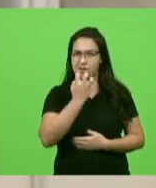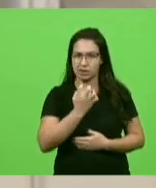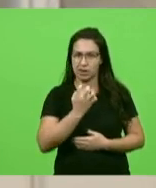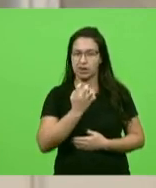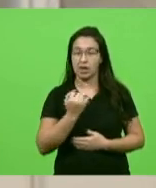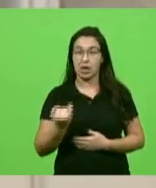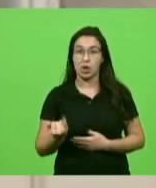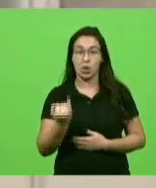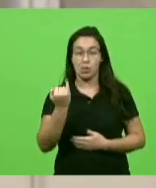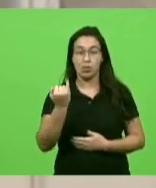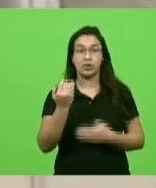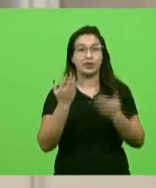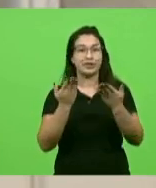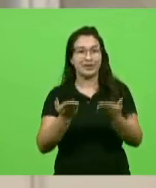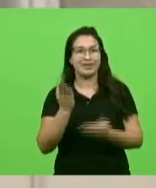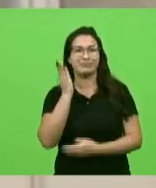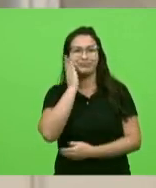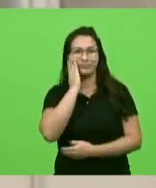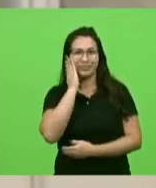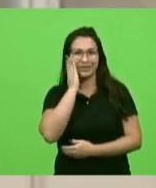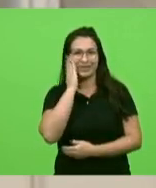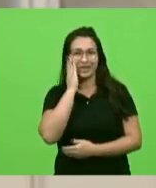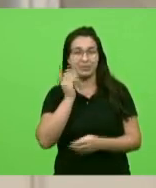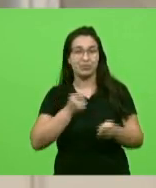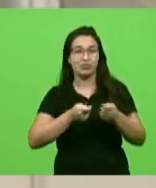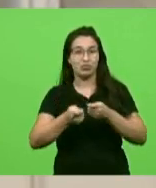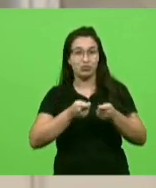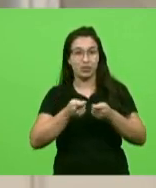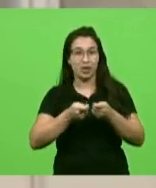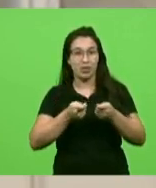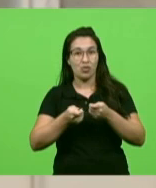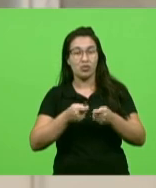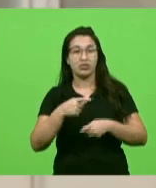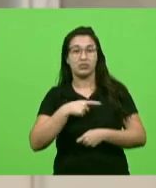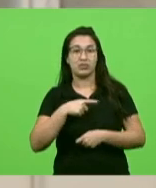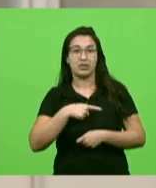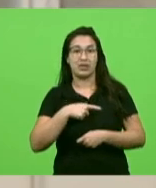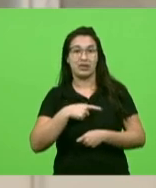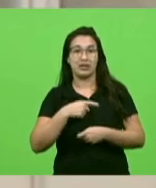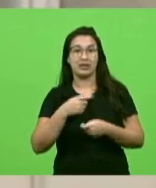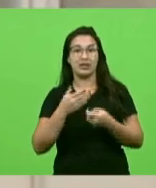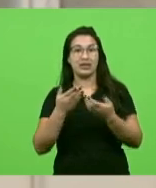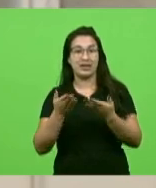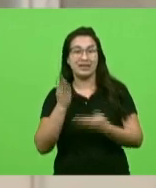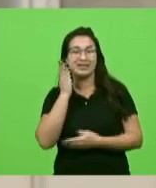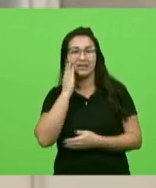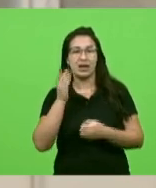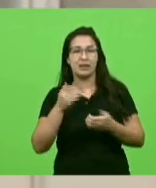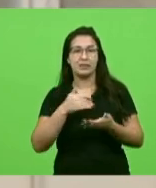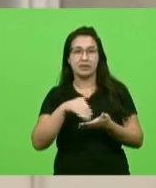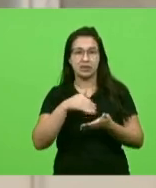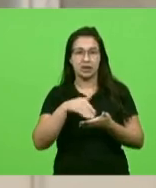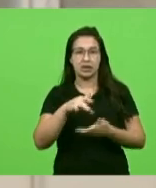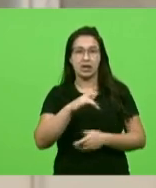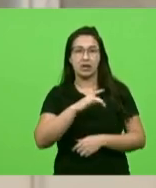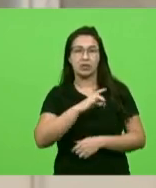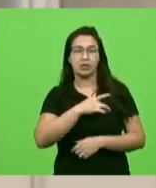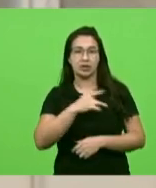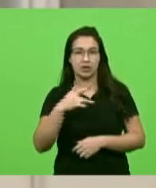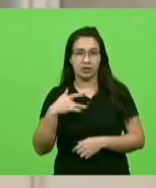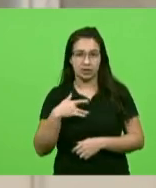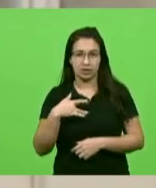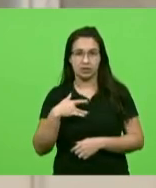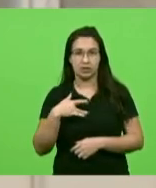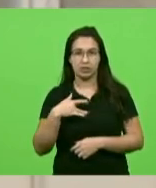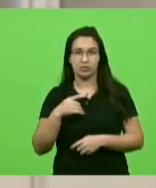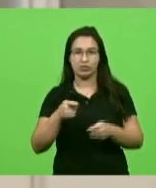de que ele tinha conhecimento do negócio firmado pelo secretário da saúde e das suas condições precárias